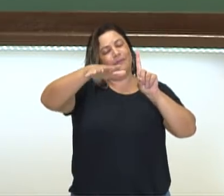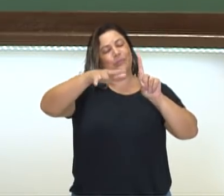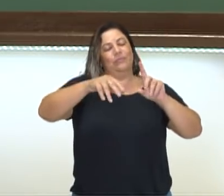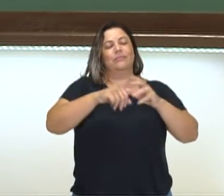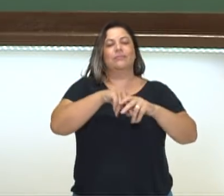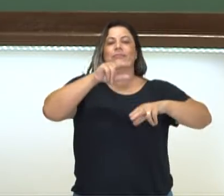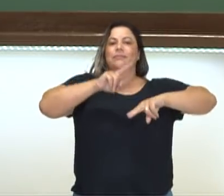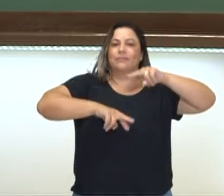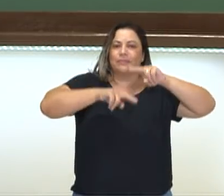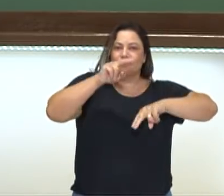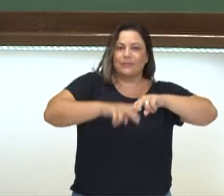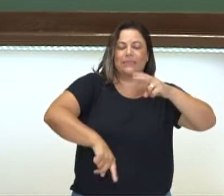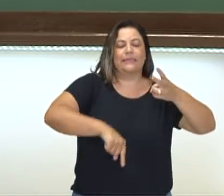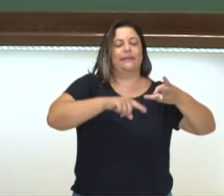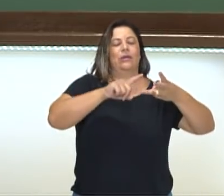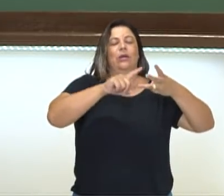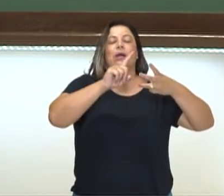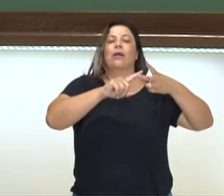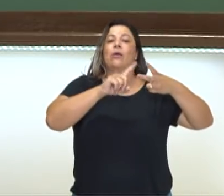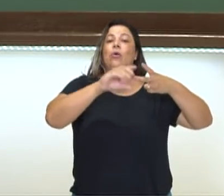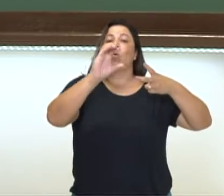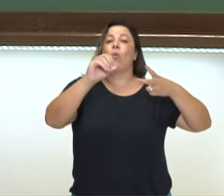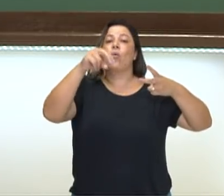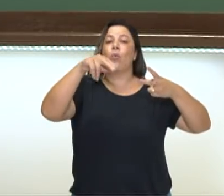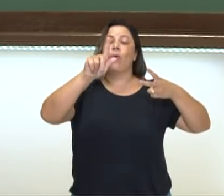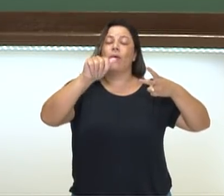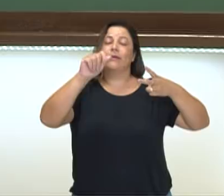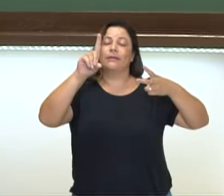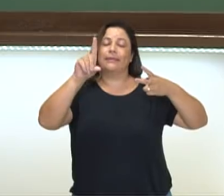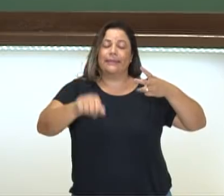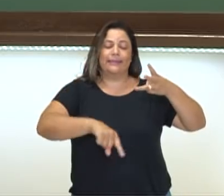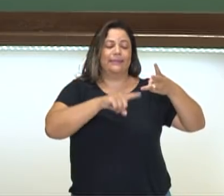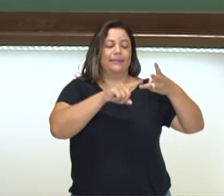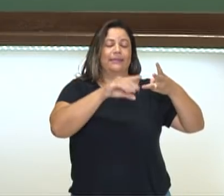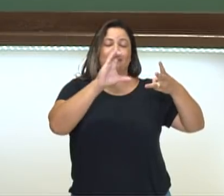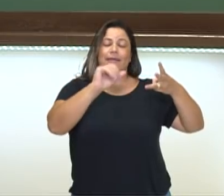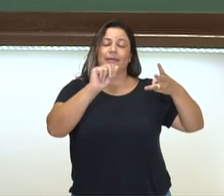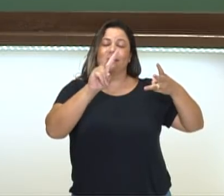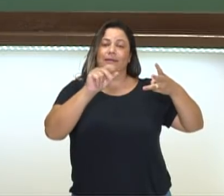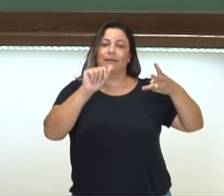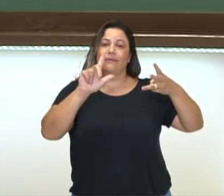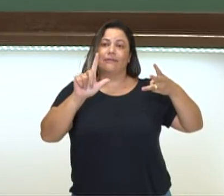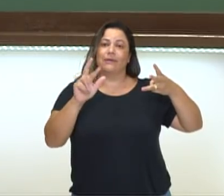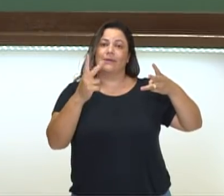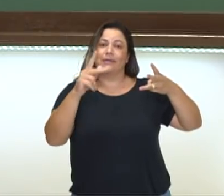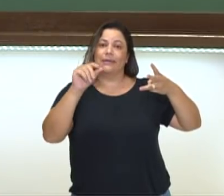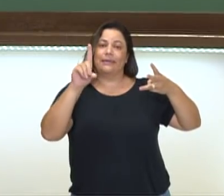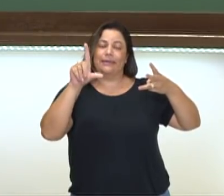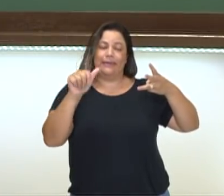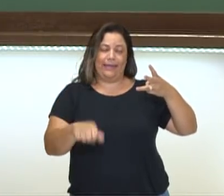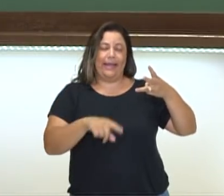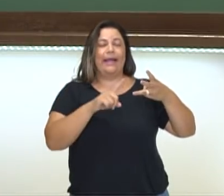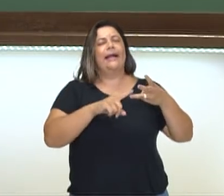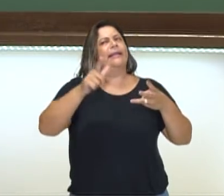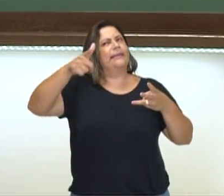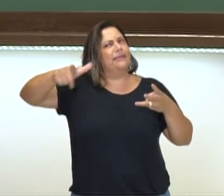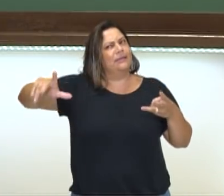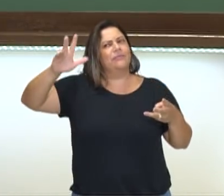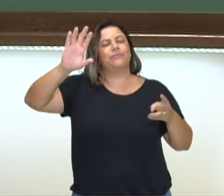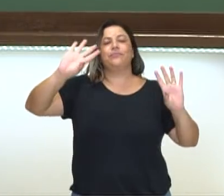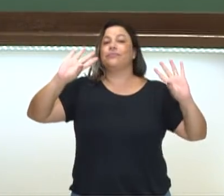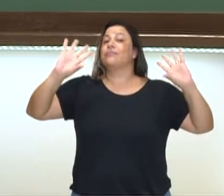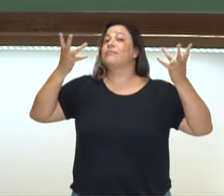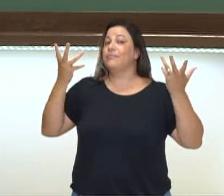junina, falamos da congada e agora falamos das cavalhadas, quero lembrar vocês que uma outra festa popular